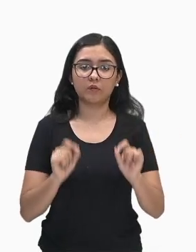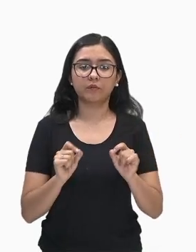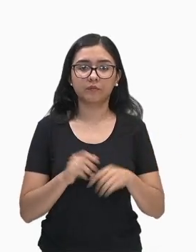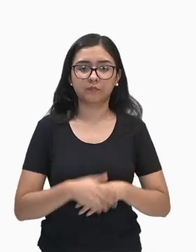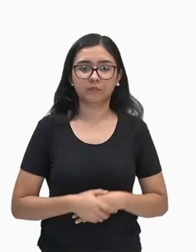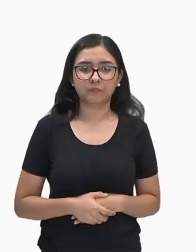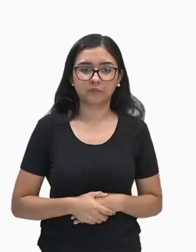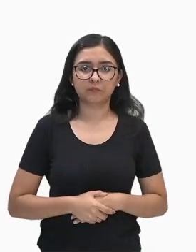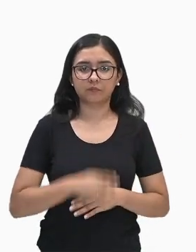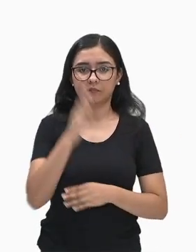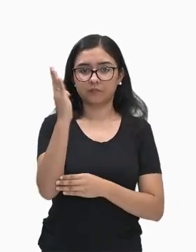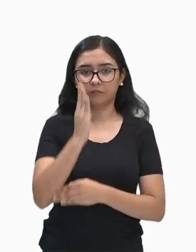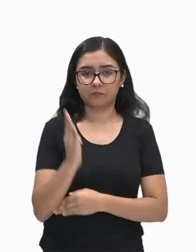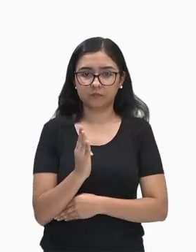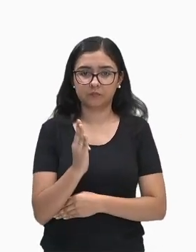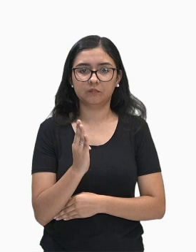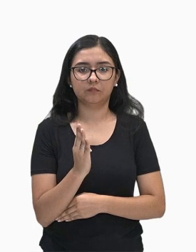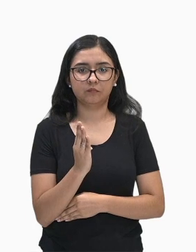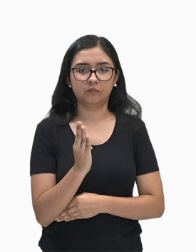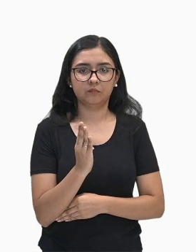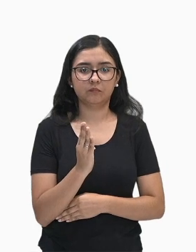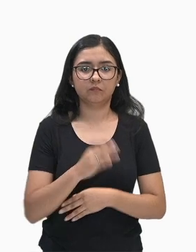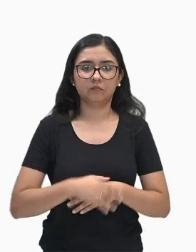de Portugal.